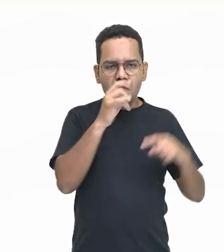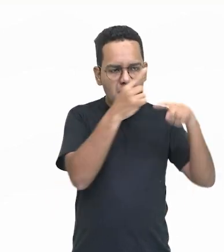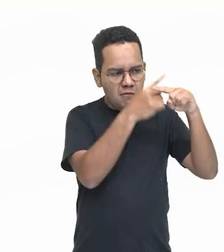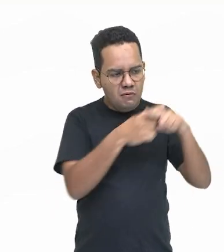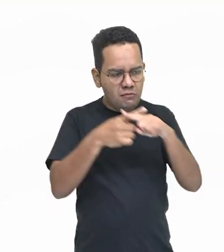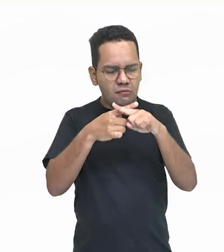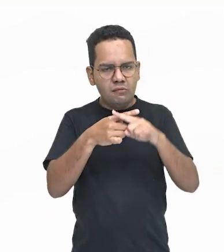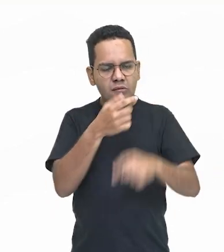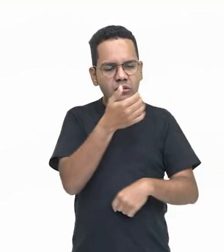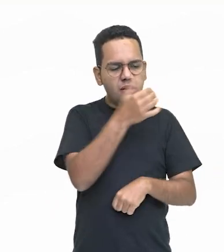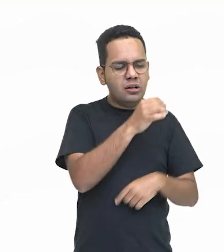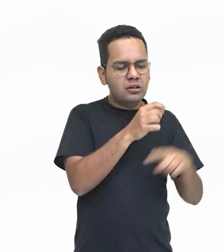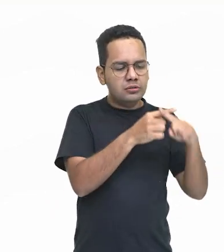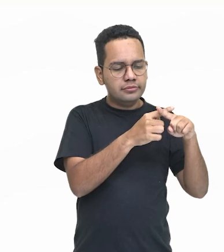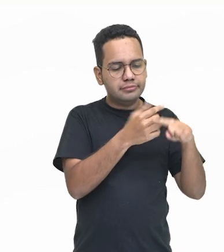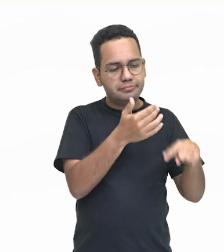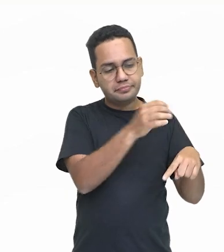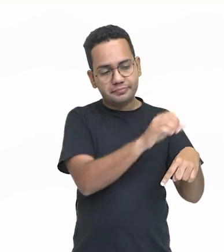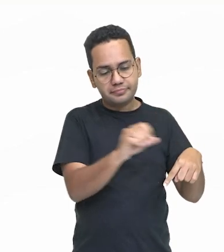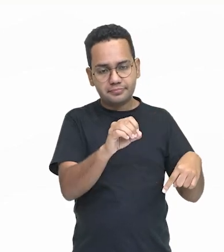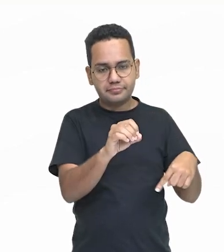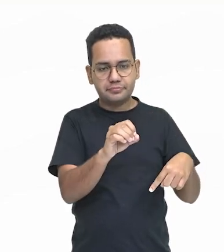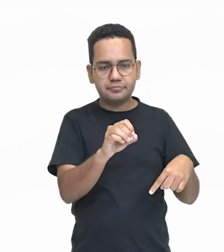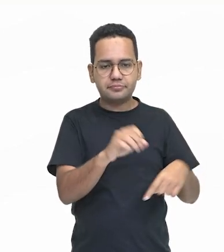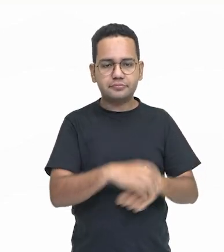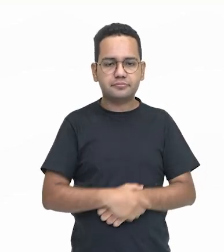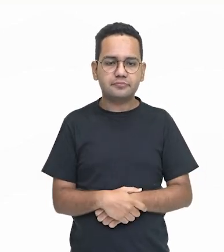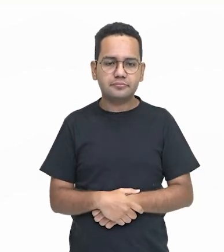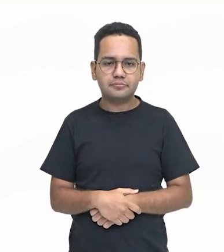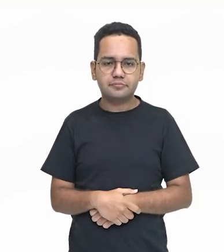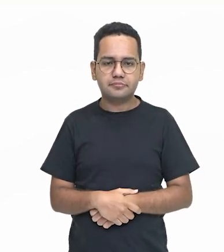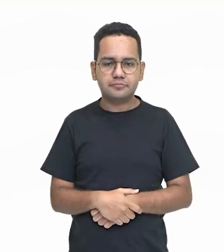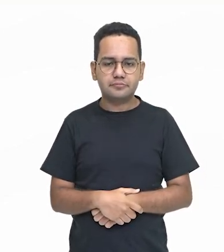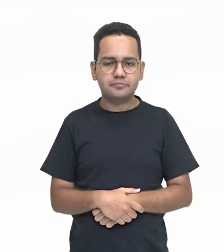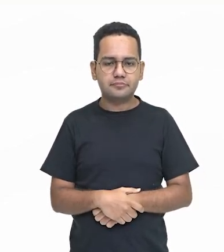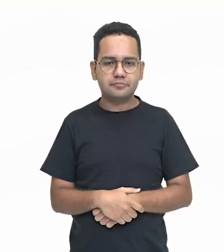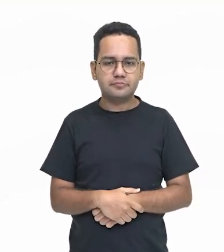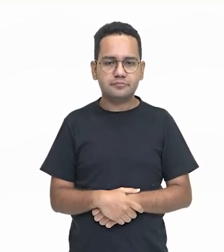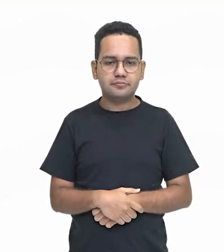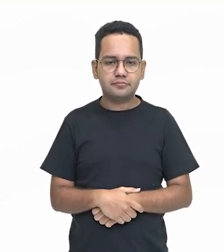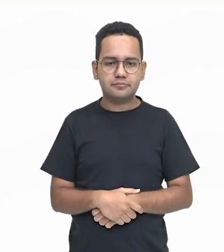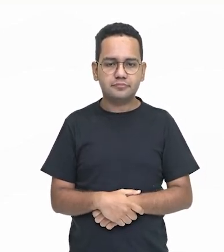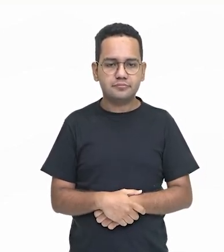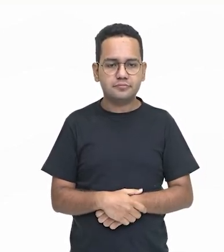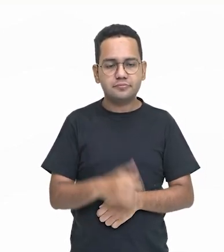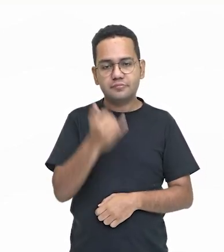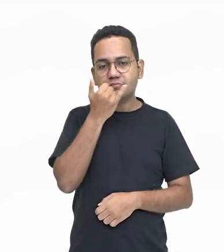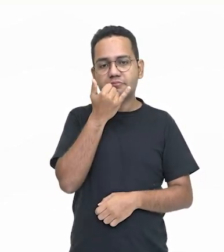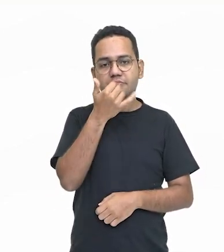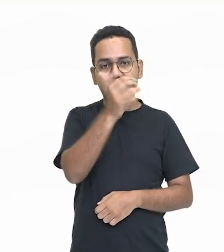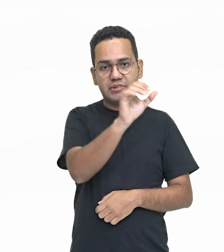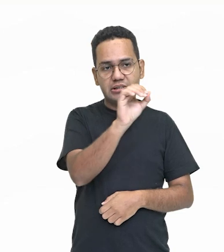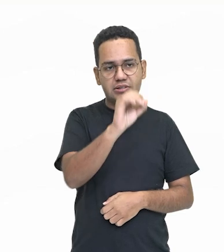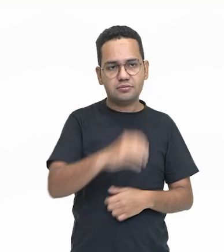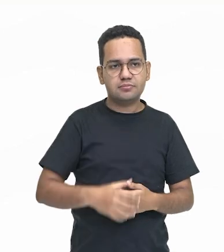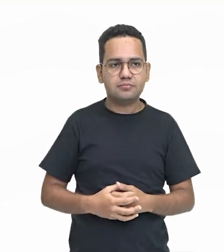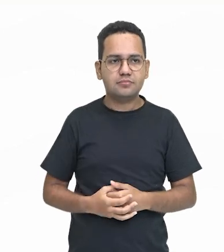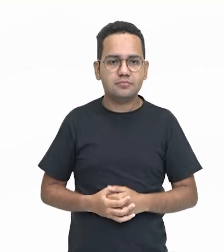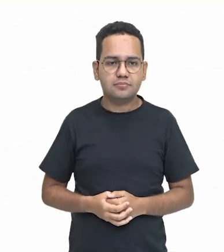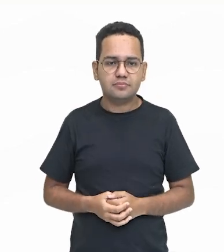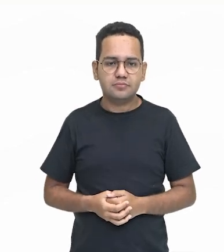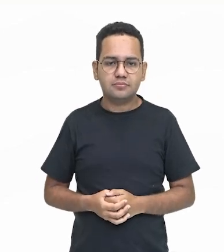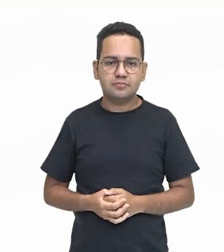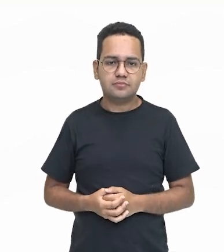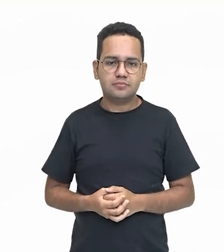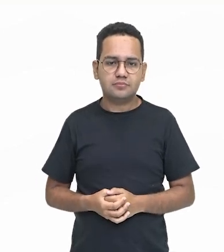lâmpadas por 1000, o resultado, lógico, 10 vezes 100, né? Por 1000 não. 100 watts, né? Cada uma é 100 watts,